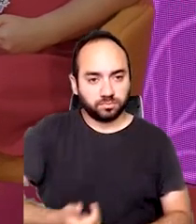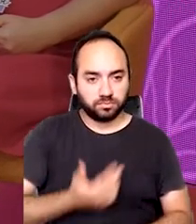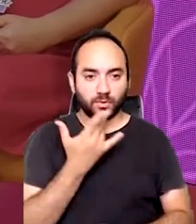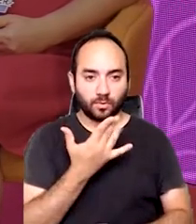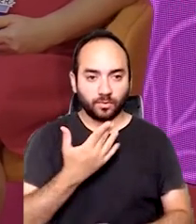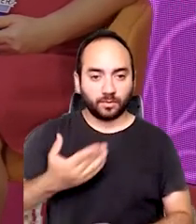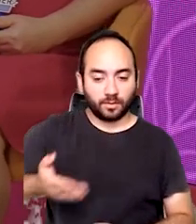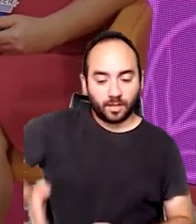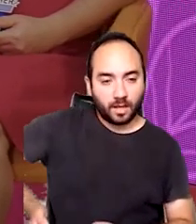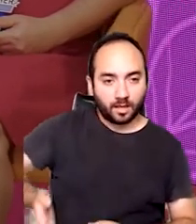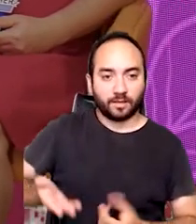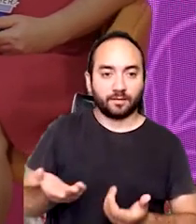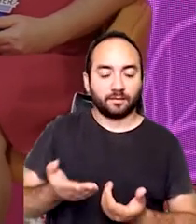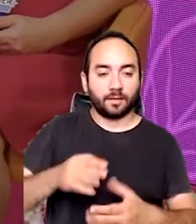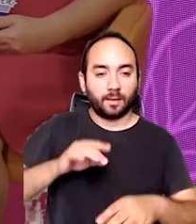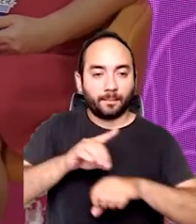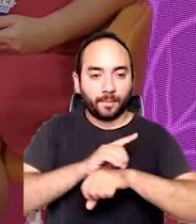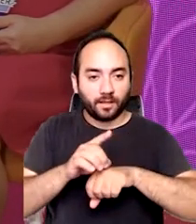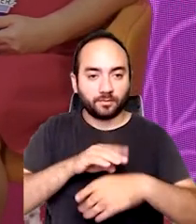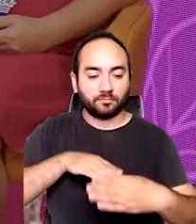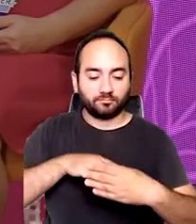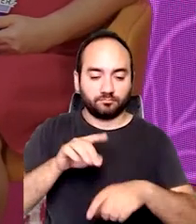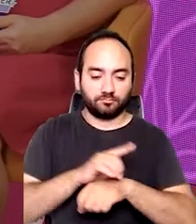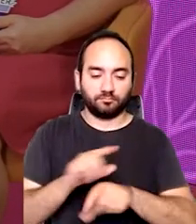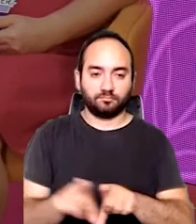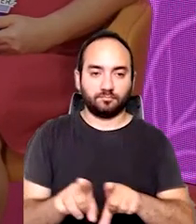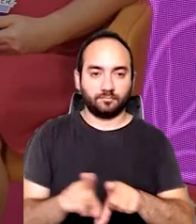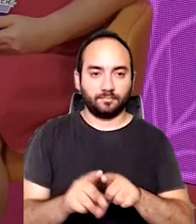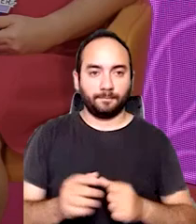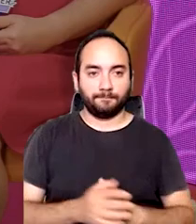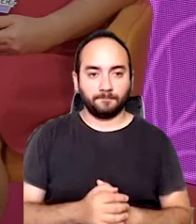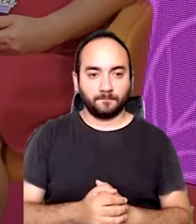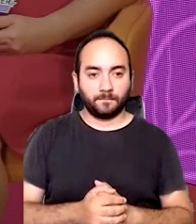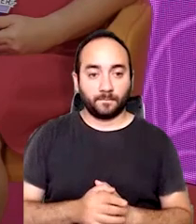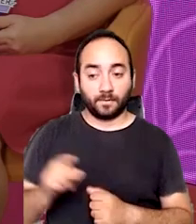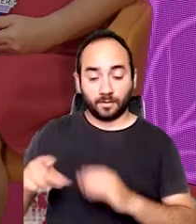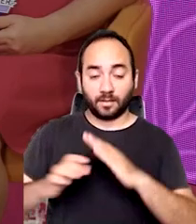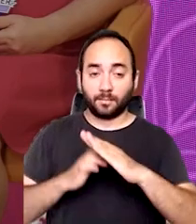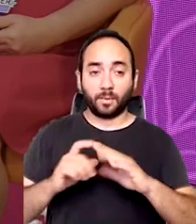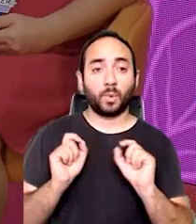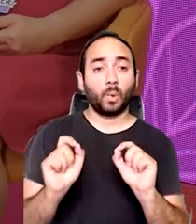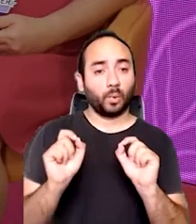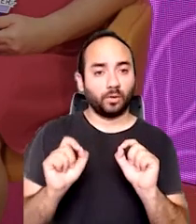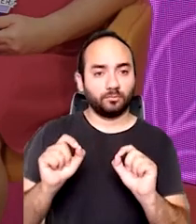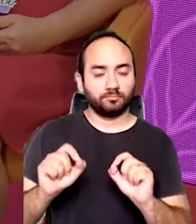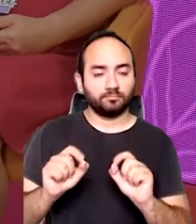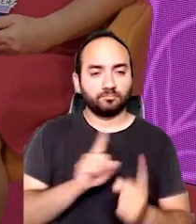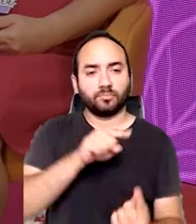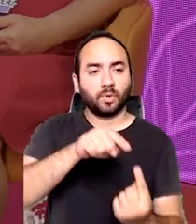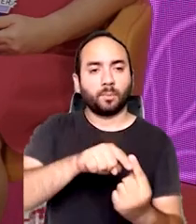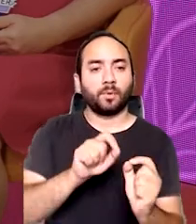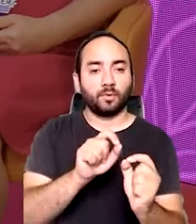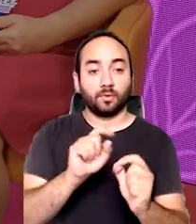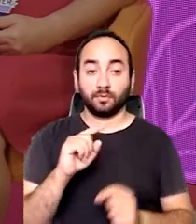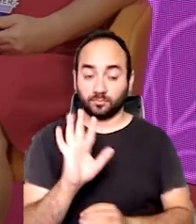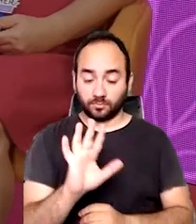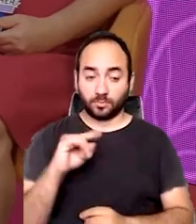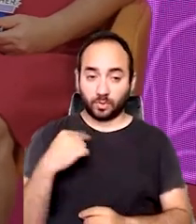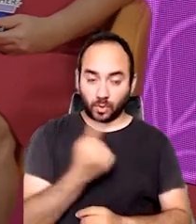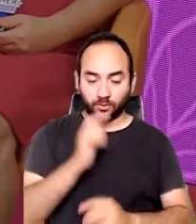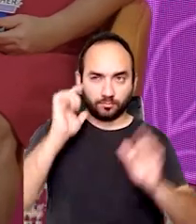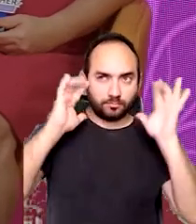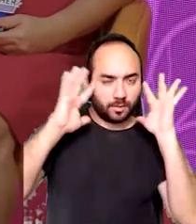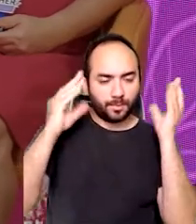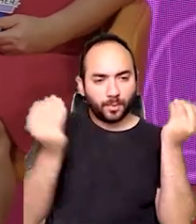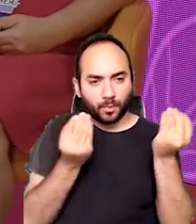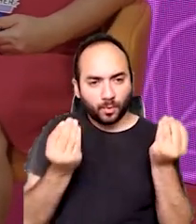estampada uma calça preta e um sapato preto eh a marm peds é uma empresa que busca eh a gente na